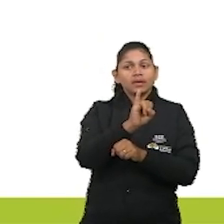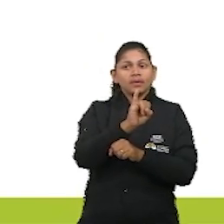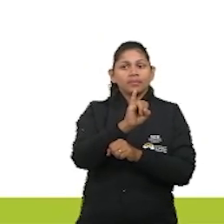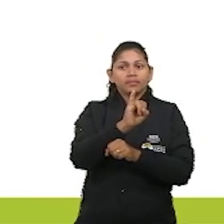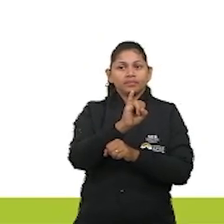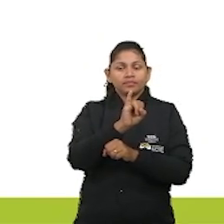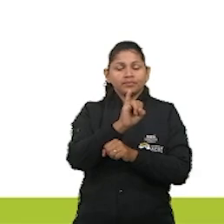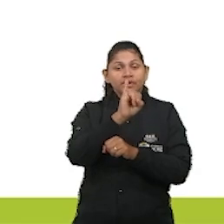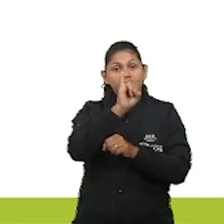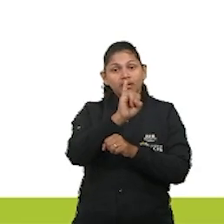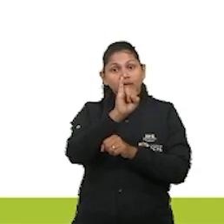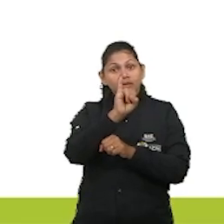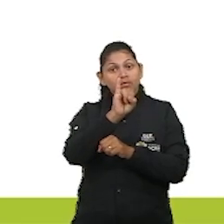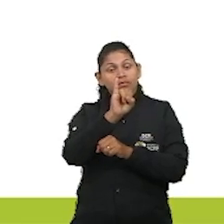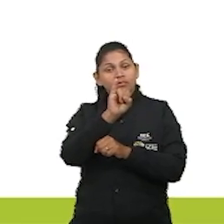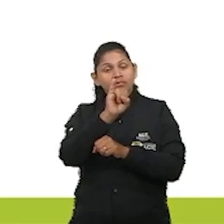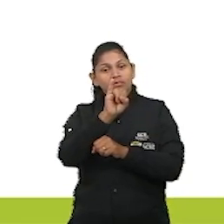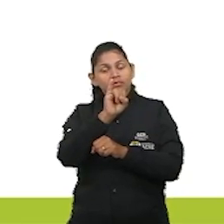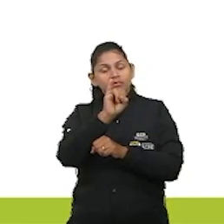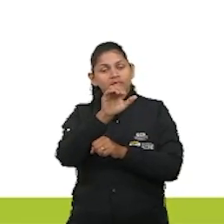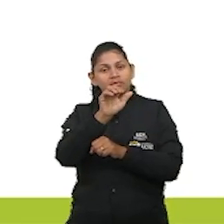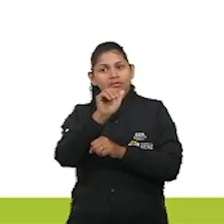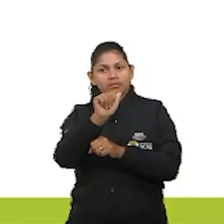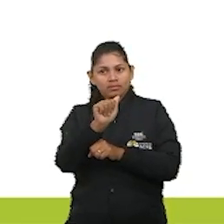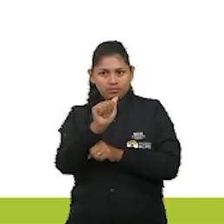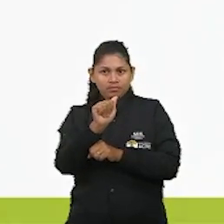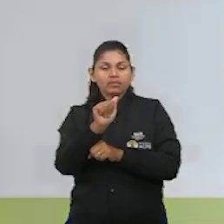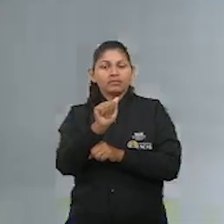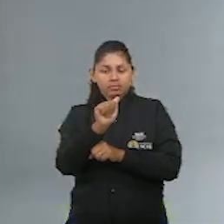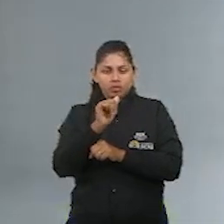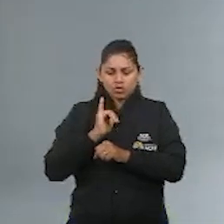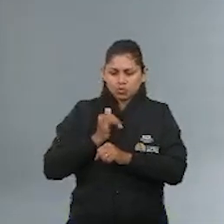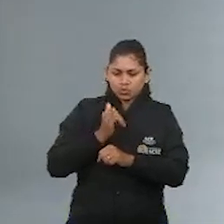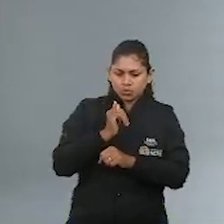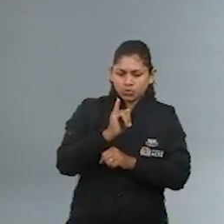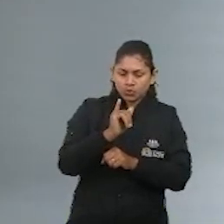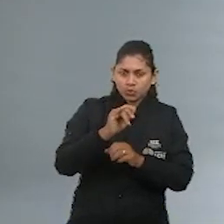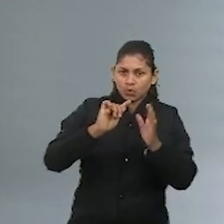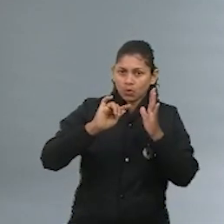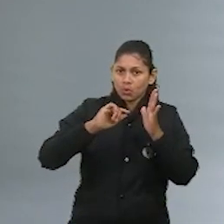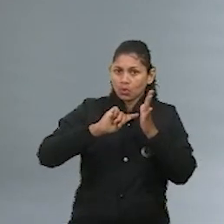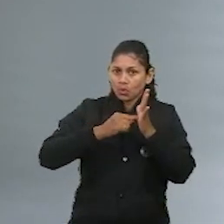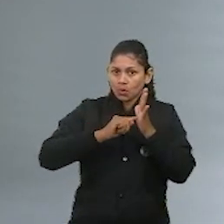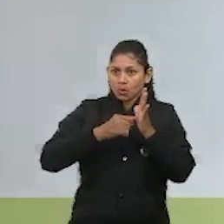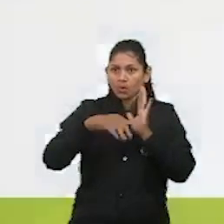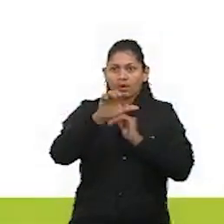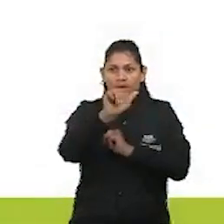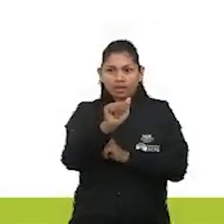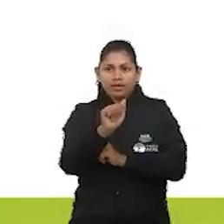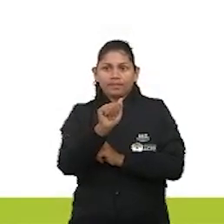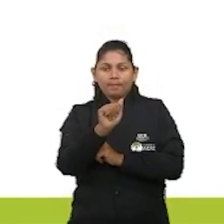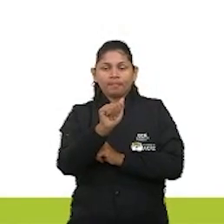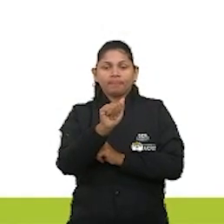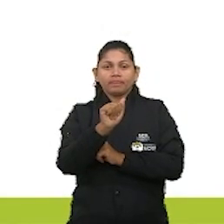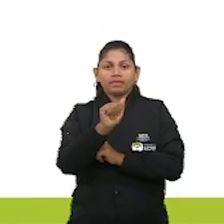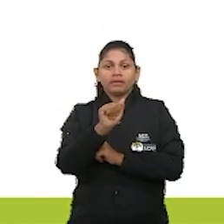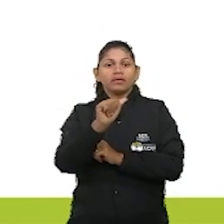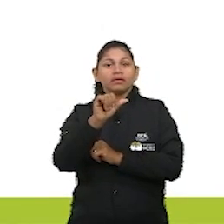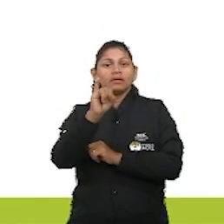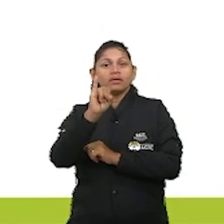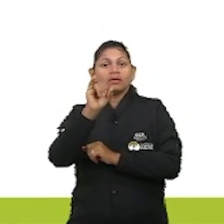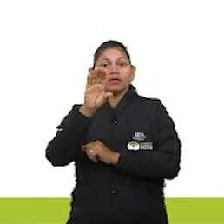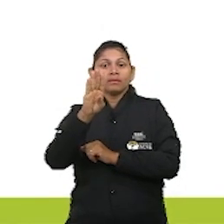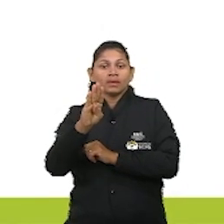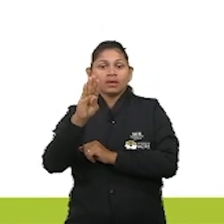esse IA é de corrente no ponto A, entendeu? Então, ele não me olhou. IA, IB,